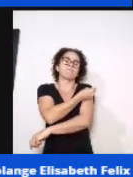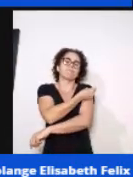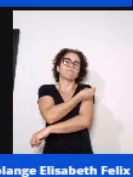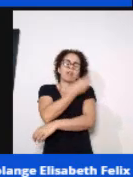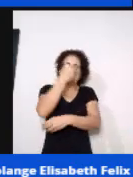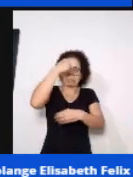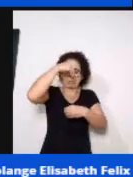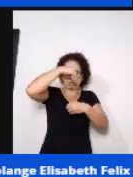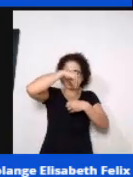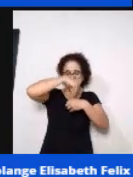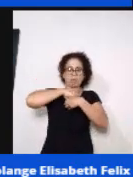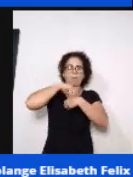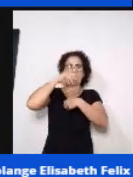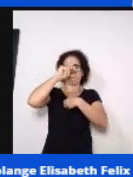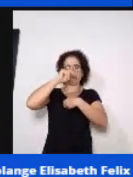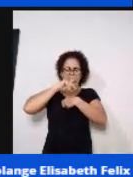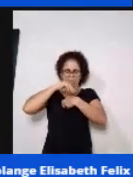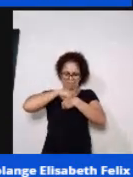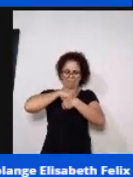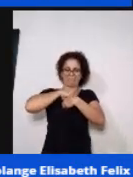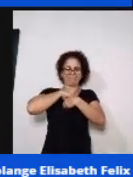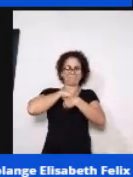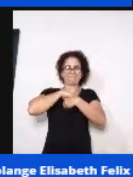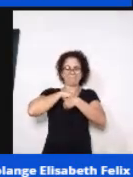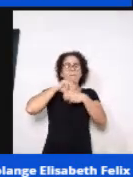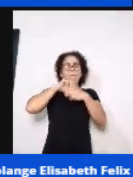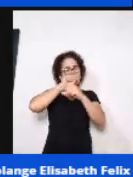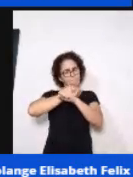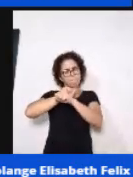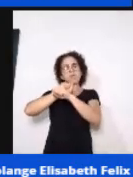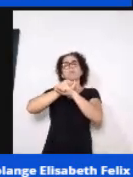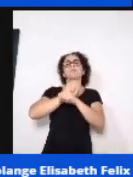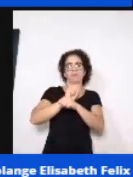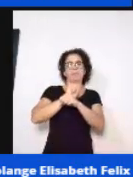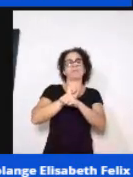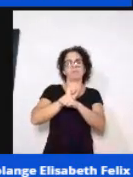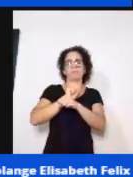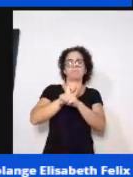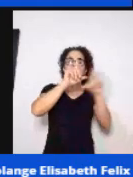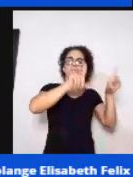forma nenhuma. De forma nenhuma. Mais um.